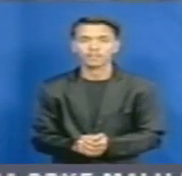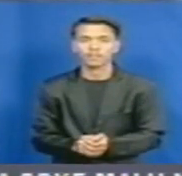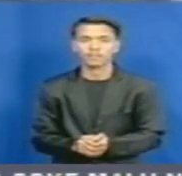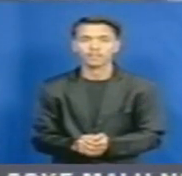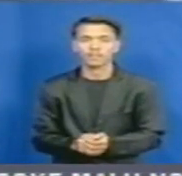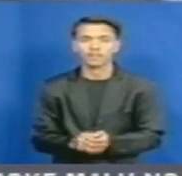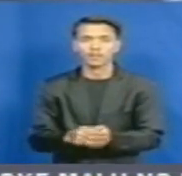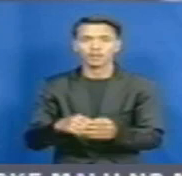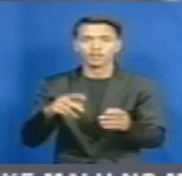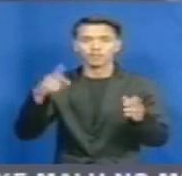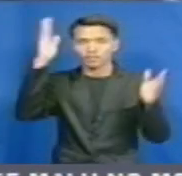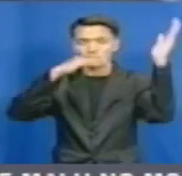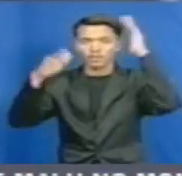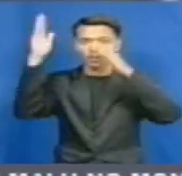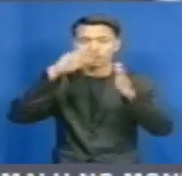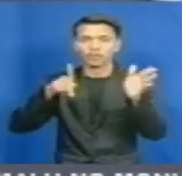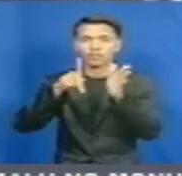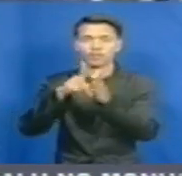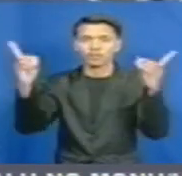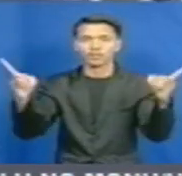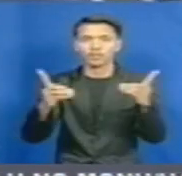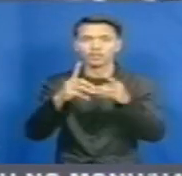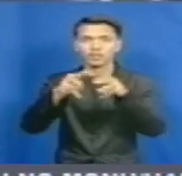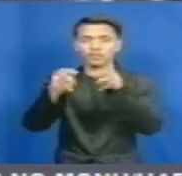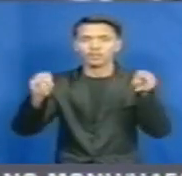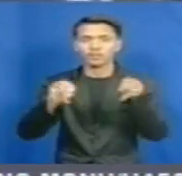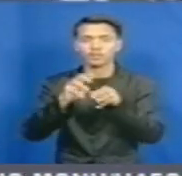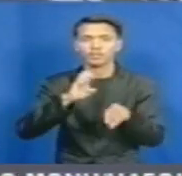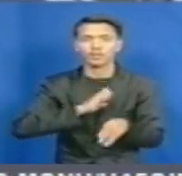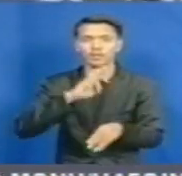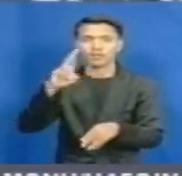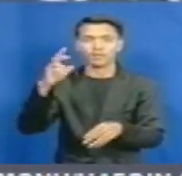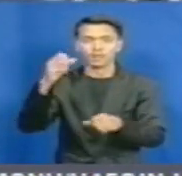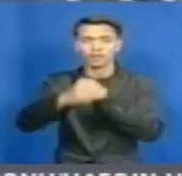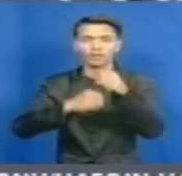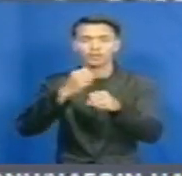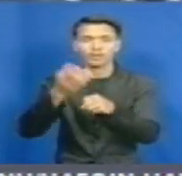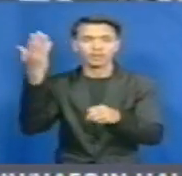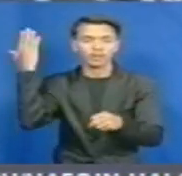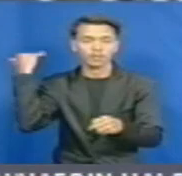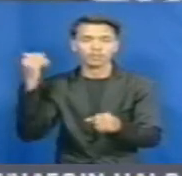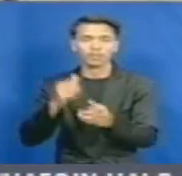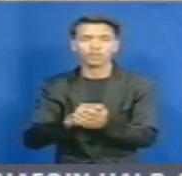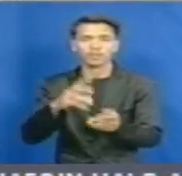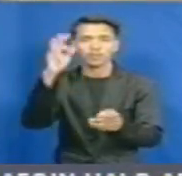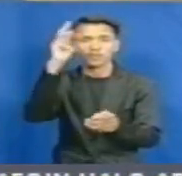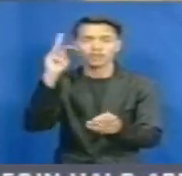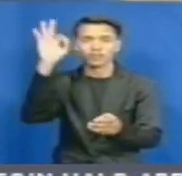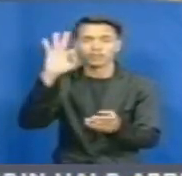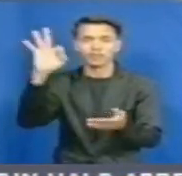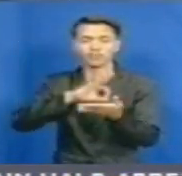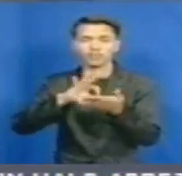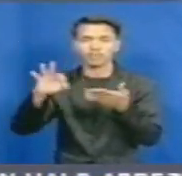Kazu Danu Agravadu ne acontece em município Hermera, Tinancoto, no sexta-feira foi na Lajne. Polícia Nacional